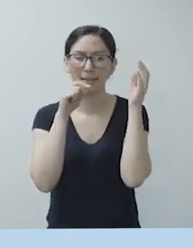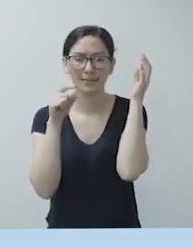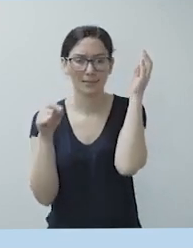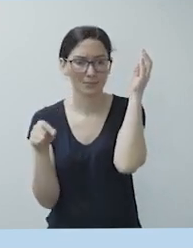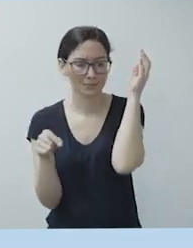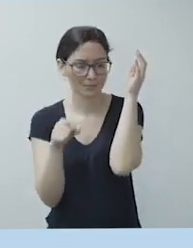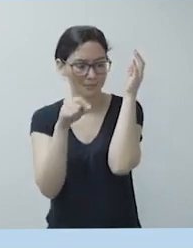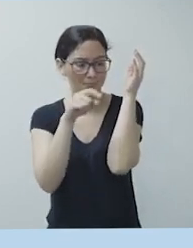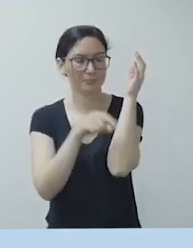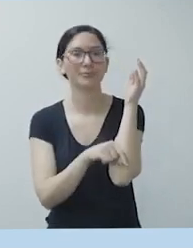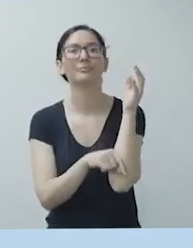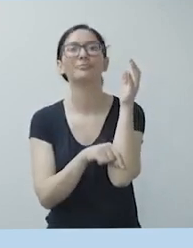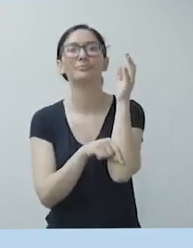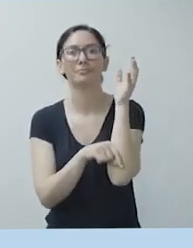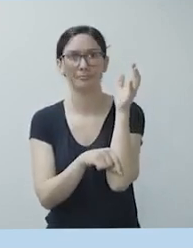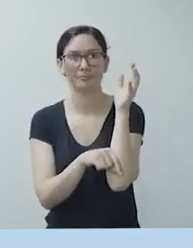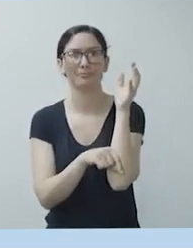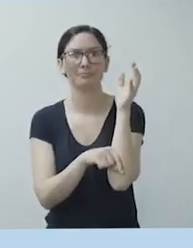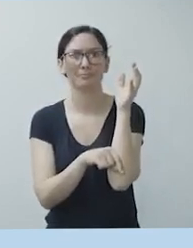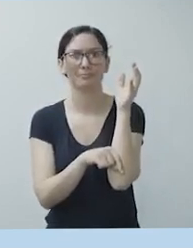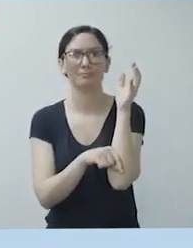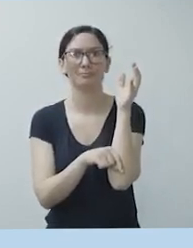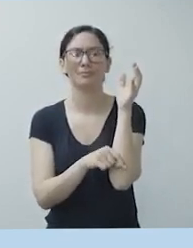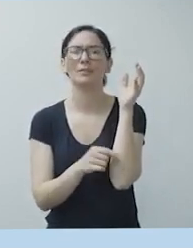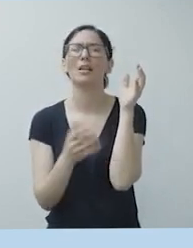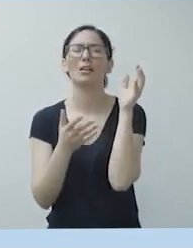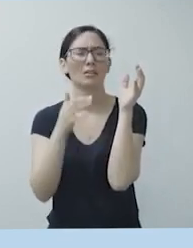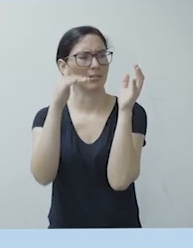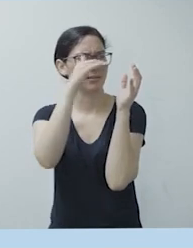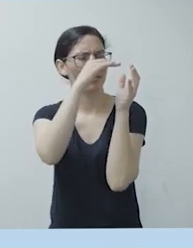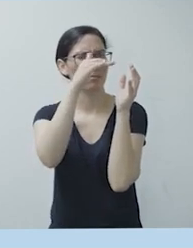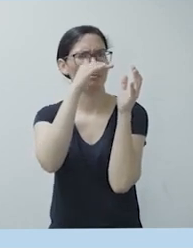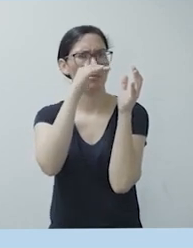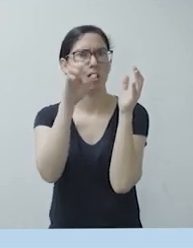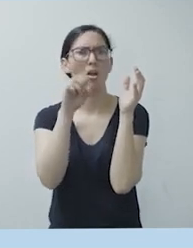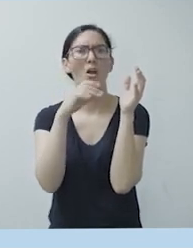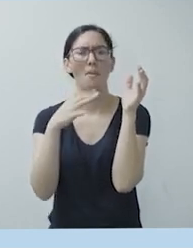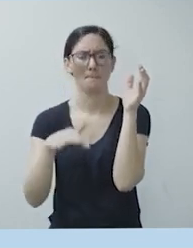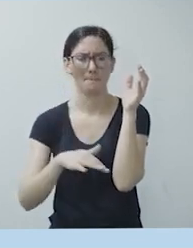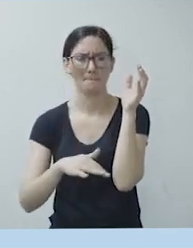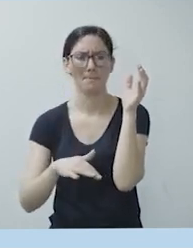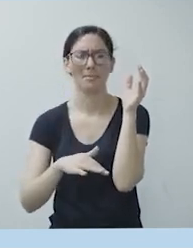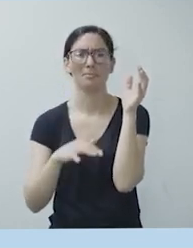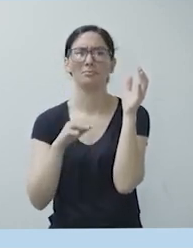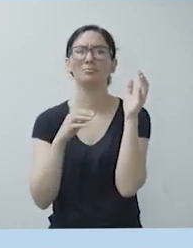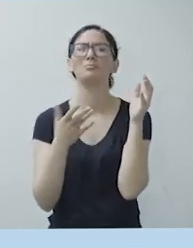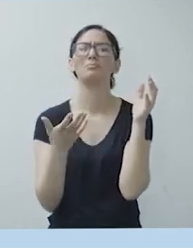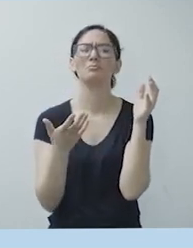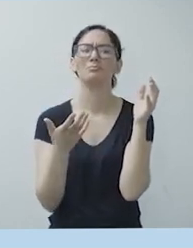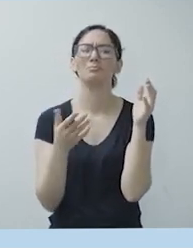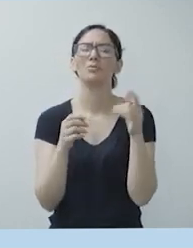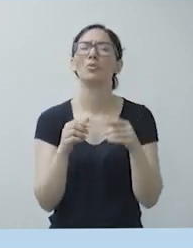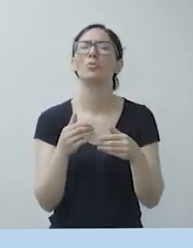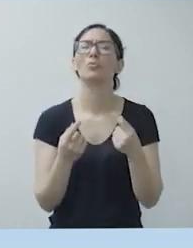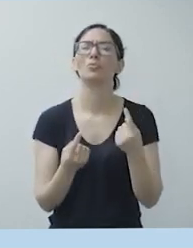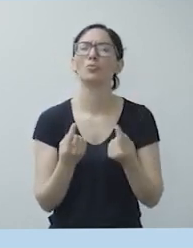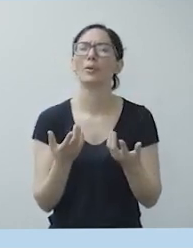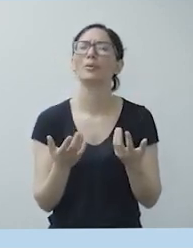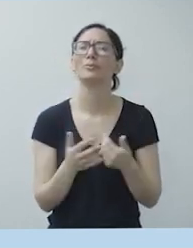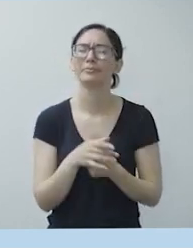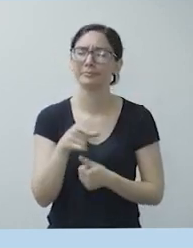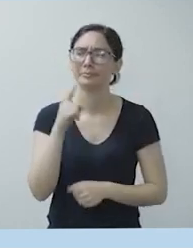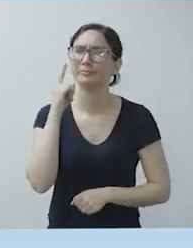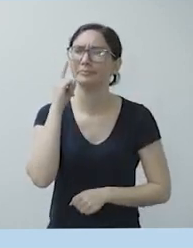passarinho pousou? Em cima da árvore ou embaixo da árvore? Eu também vou deixar